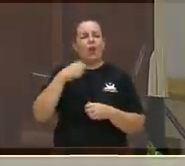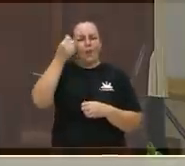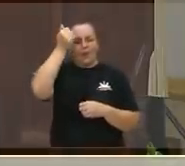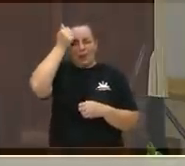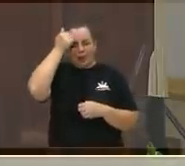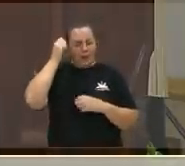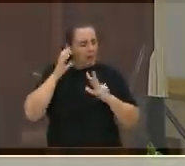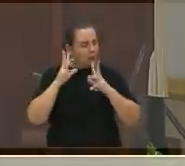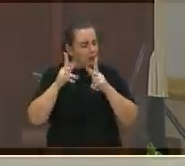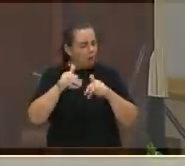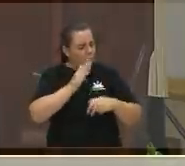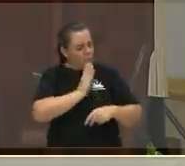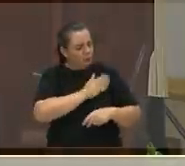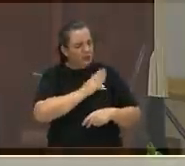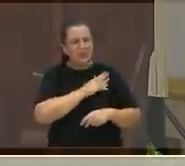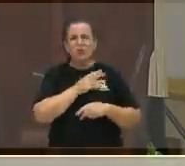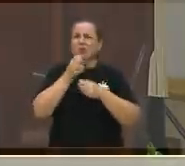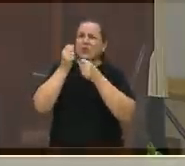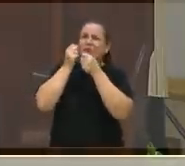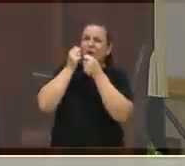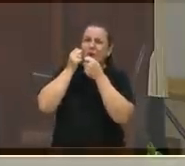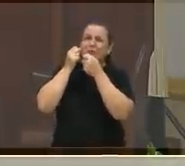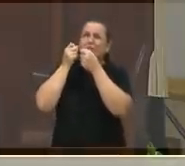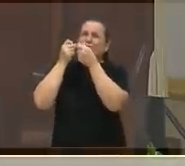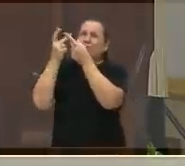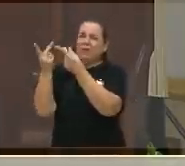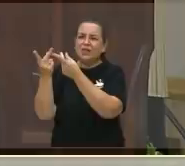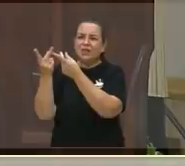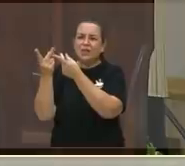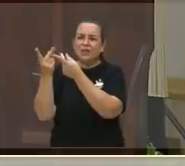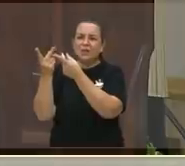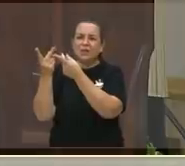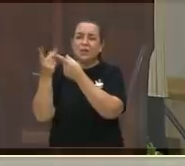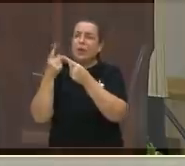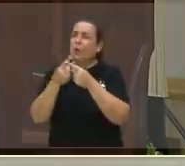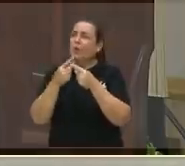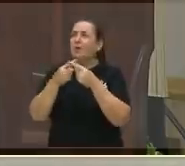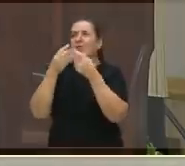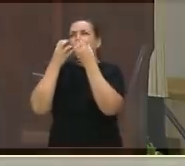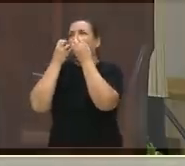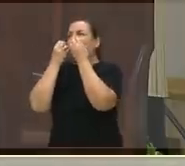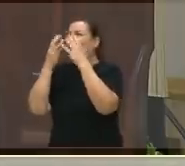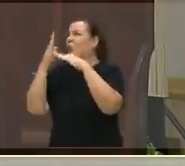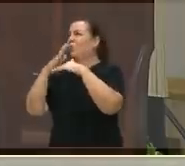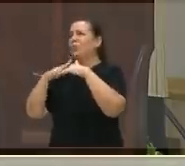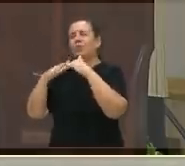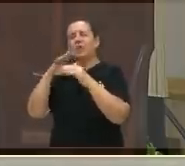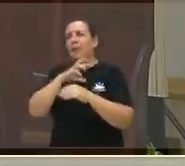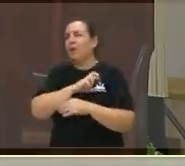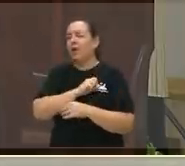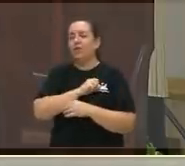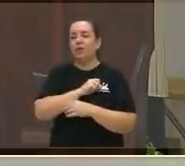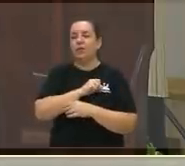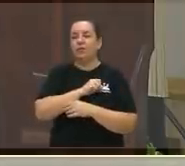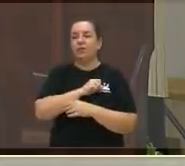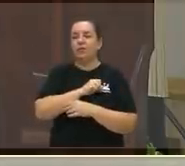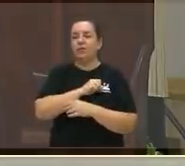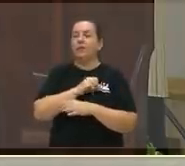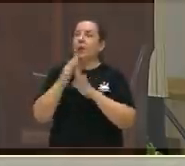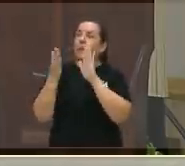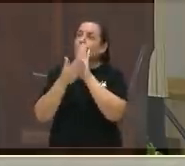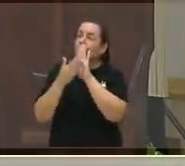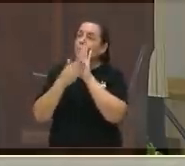de todo coração de vos ter ofendido porque sois tão bom e amável eu